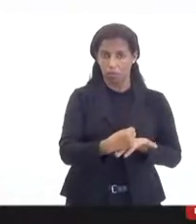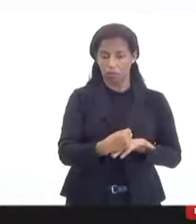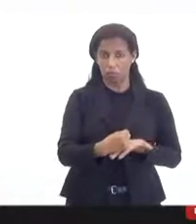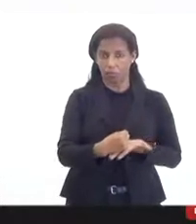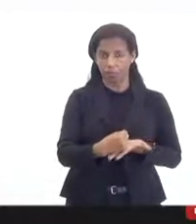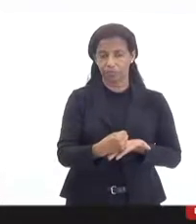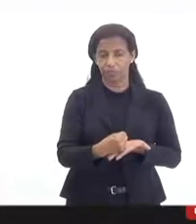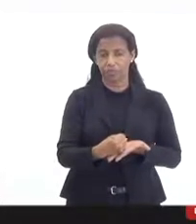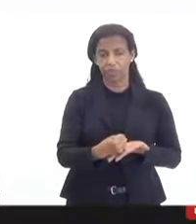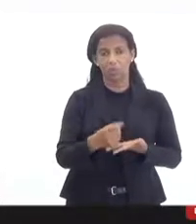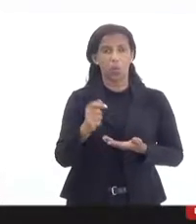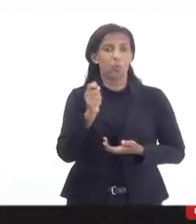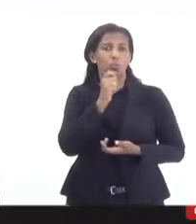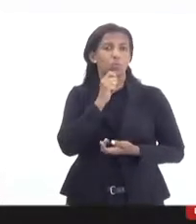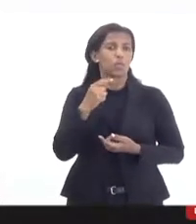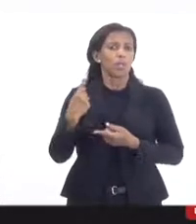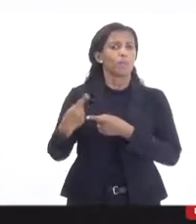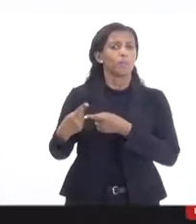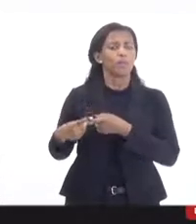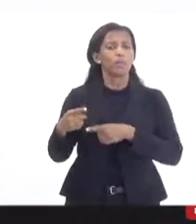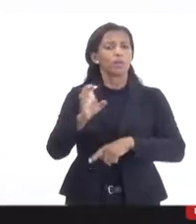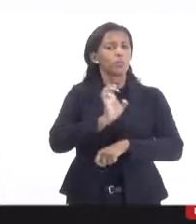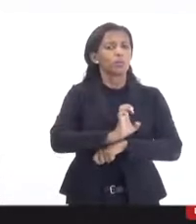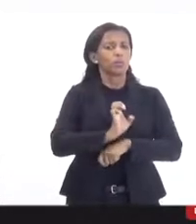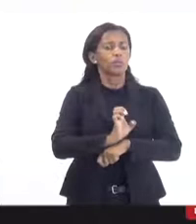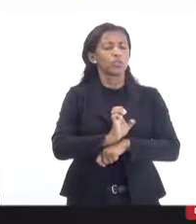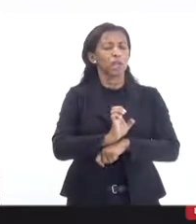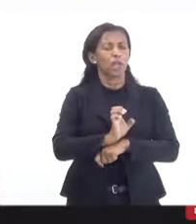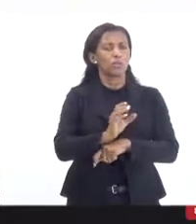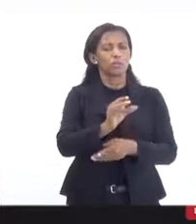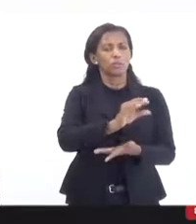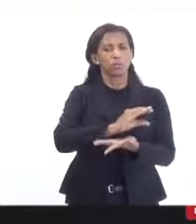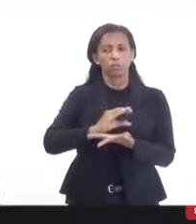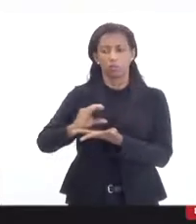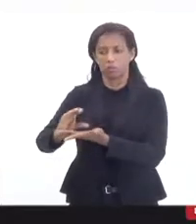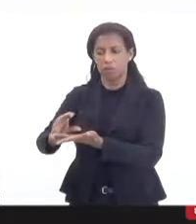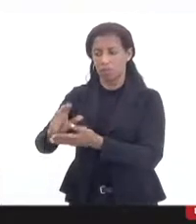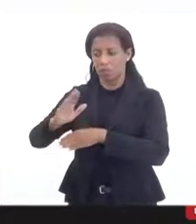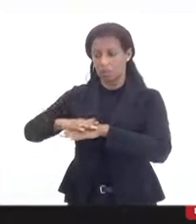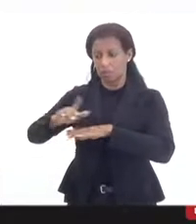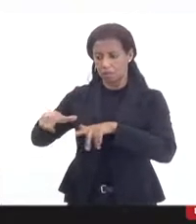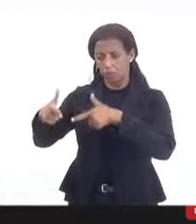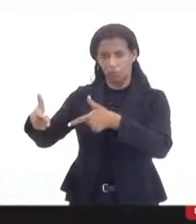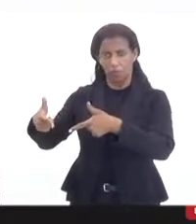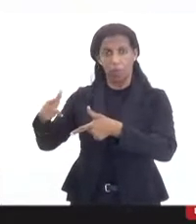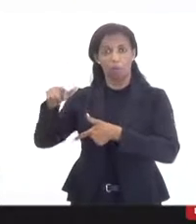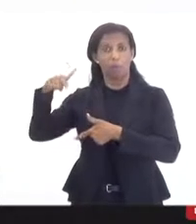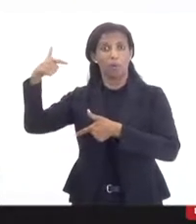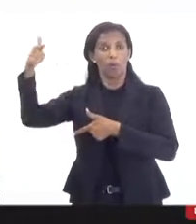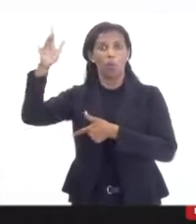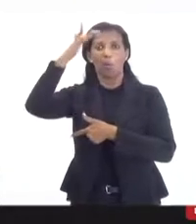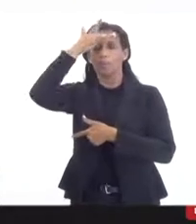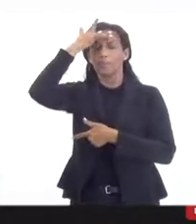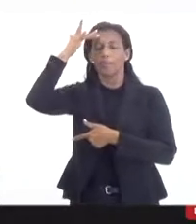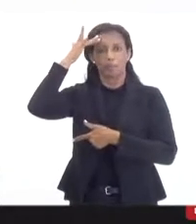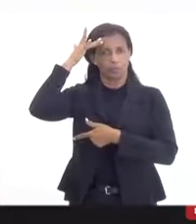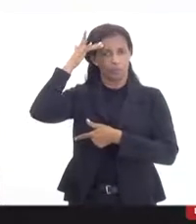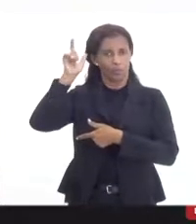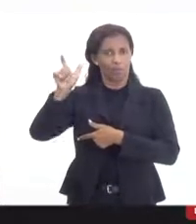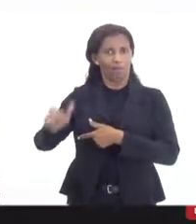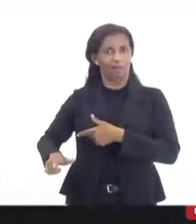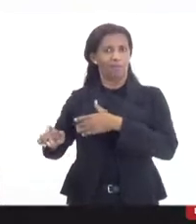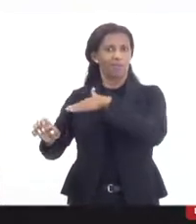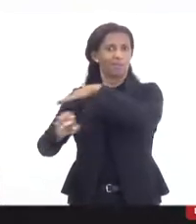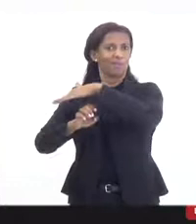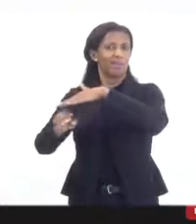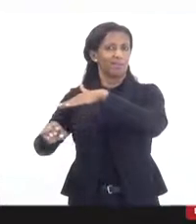E não teria por que o Estado ali aplicar uma operação que foi praticada por uma distribuidora, uma outra pessoa jurídica, queria